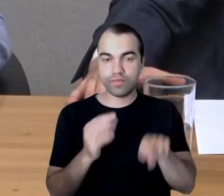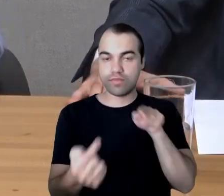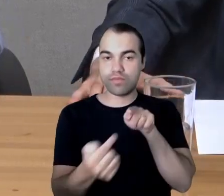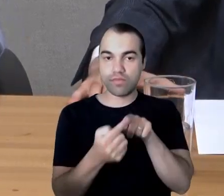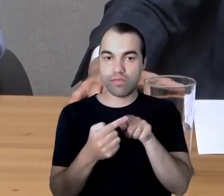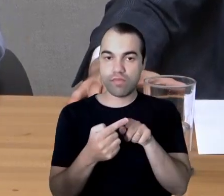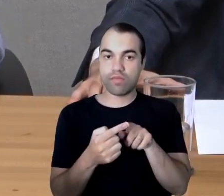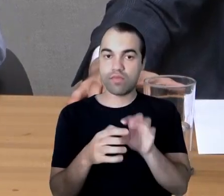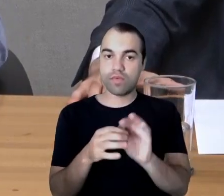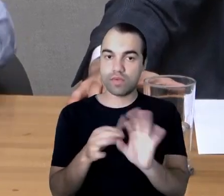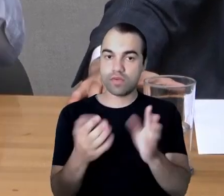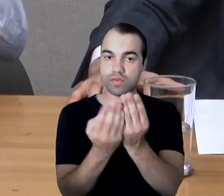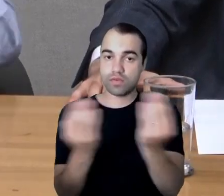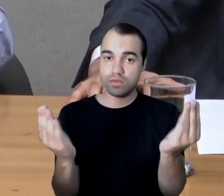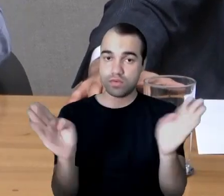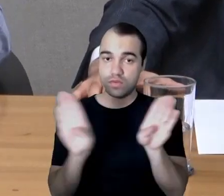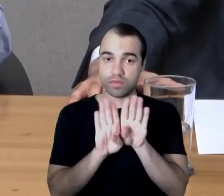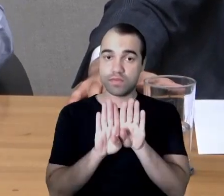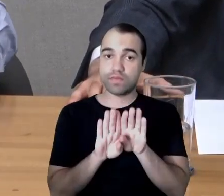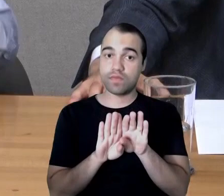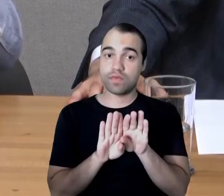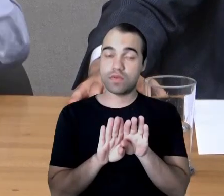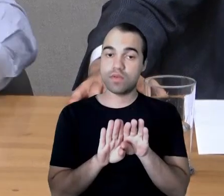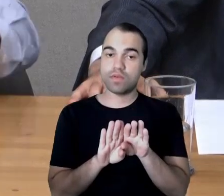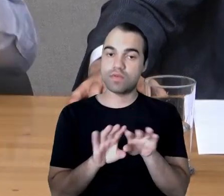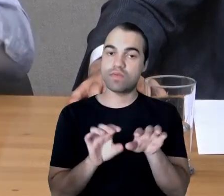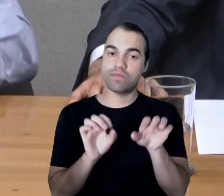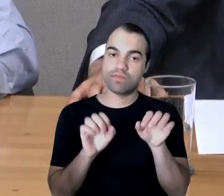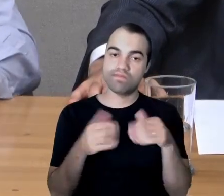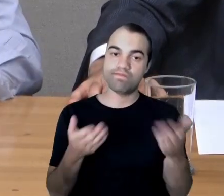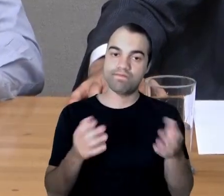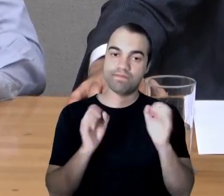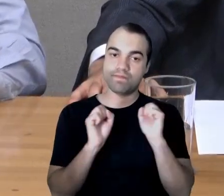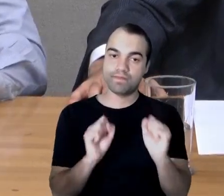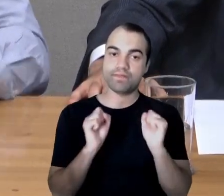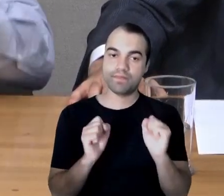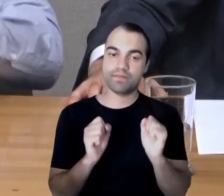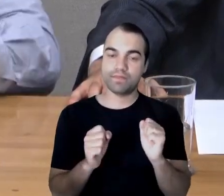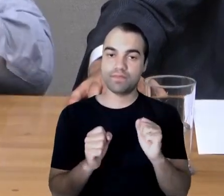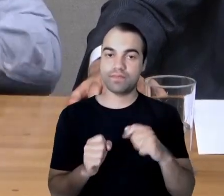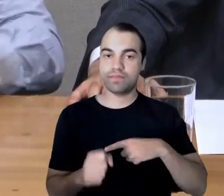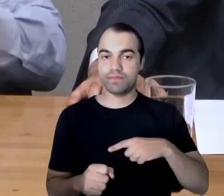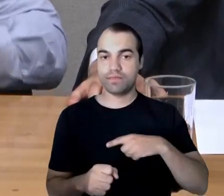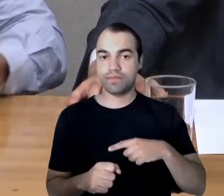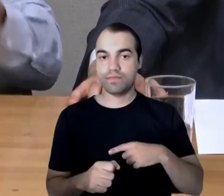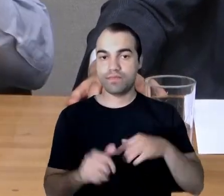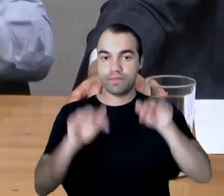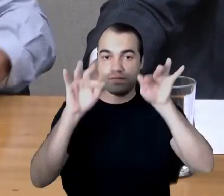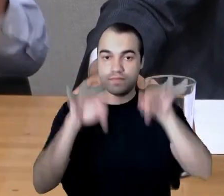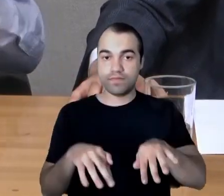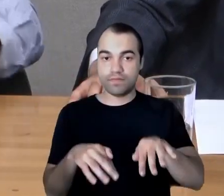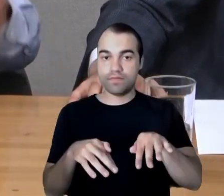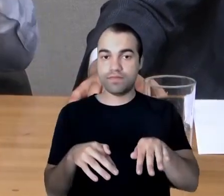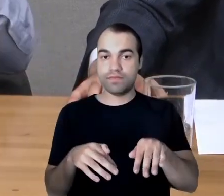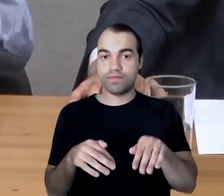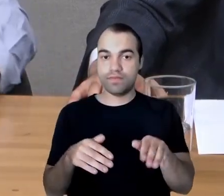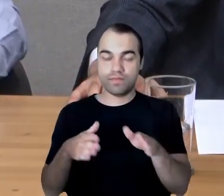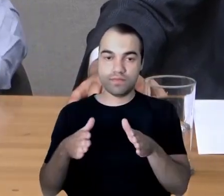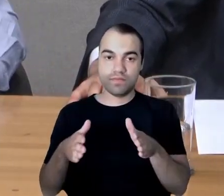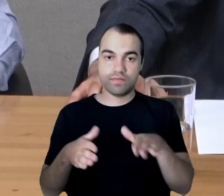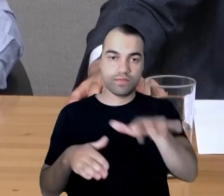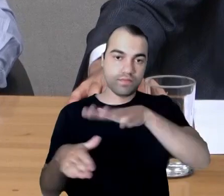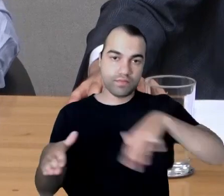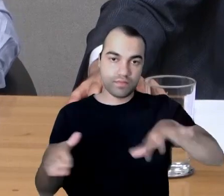cercamento das áreas concedidas então isso pode inclusive acarretar no fim de uma série de áreas acessíveis para a mobilidade